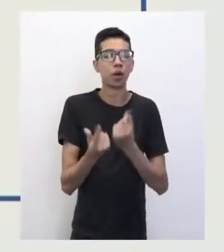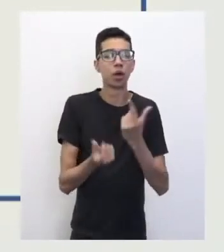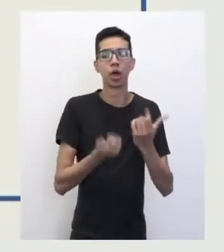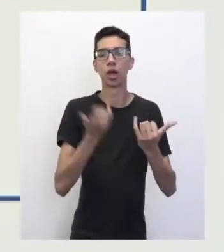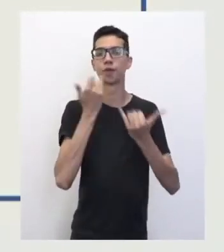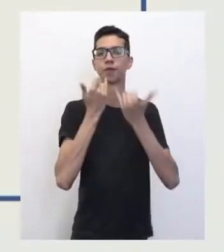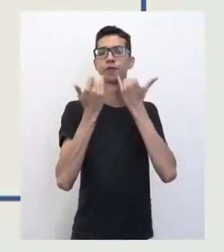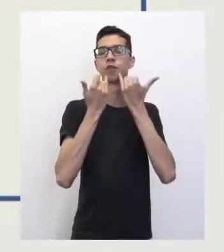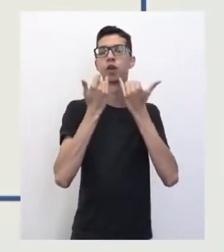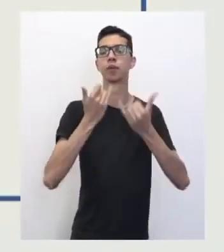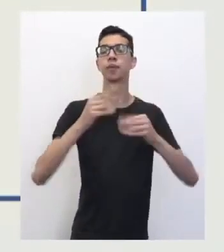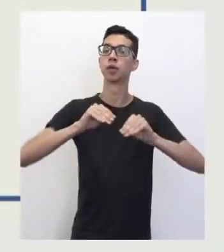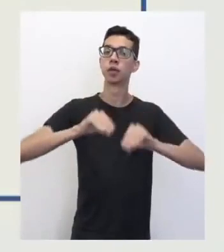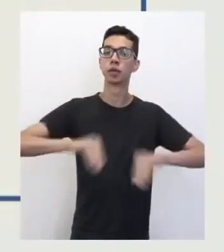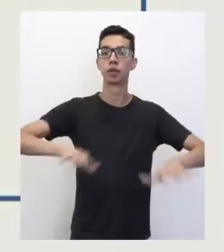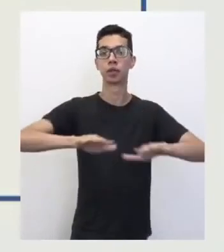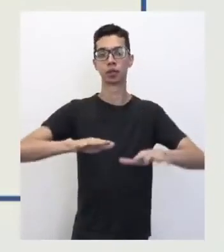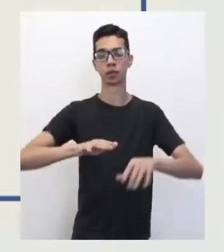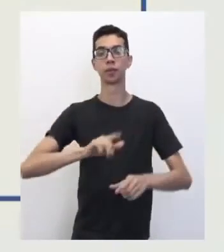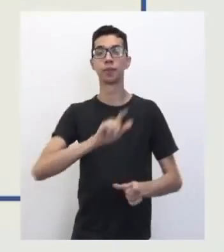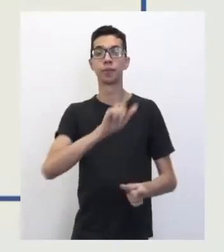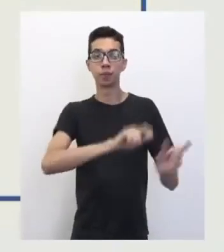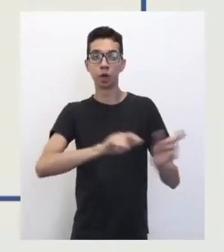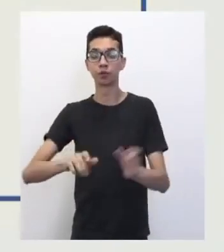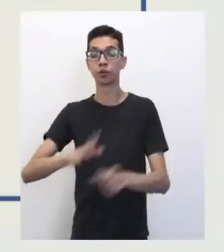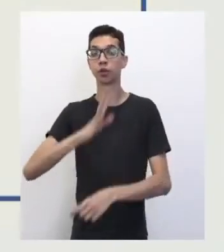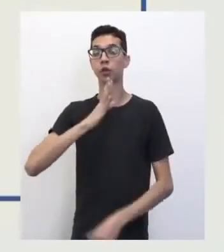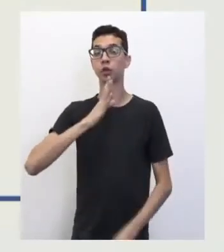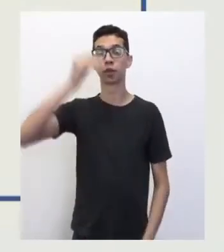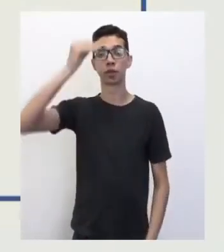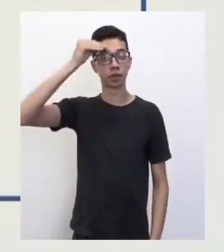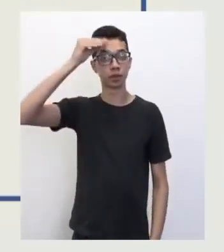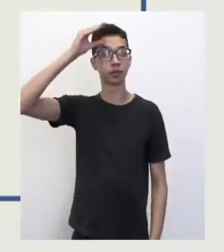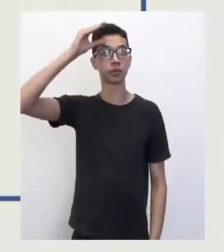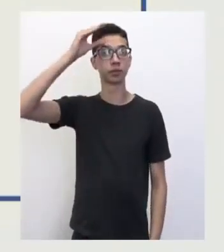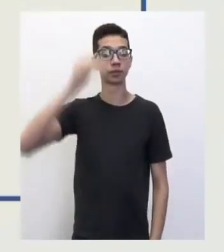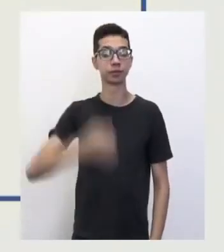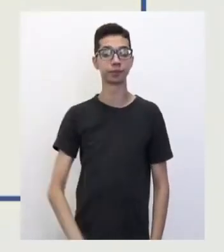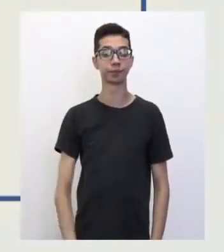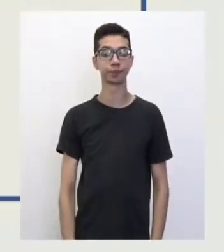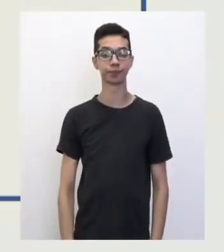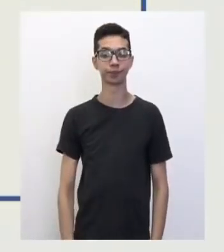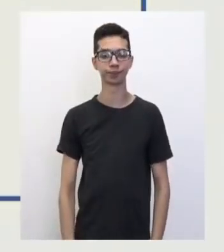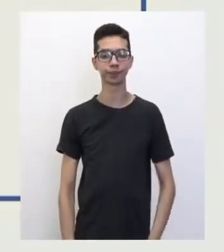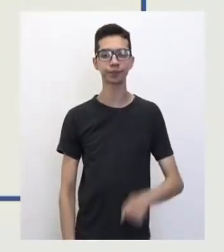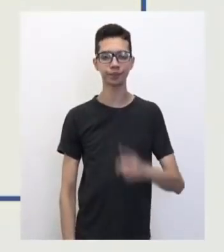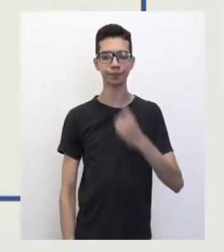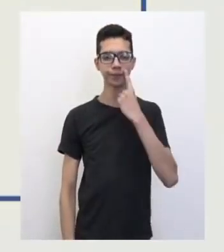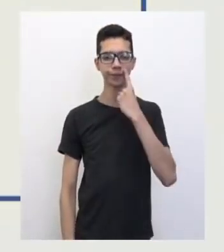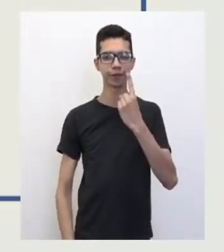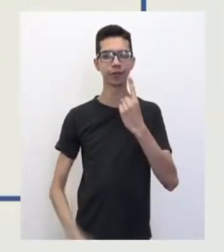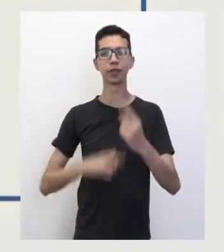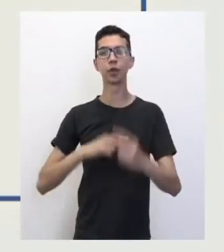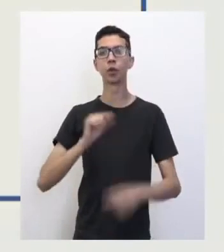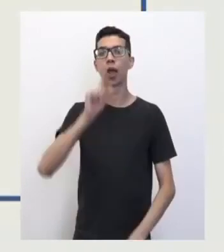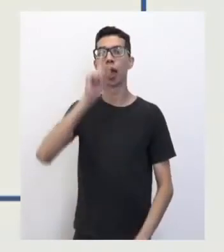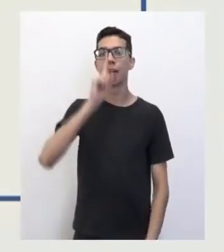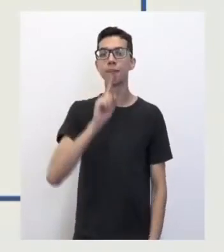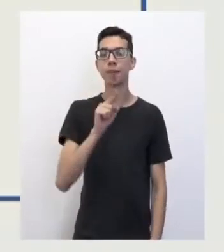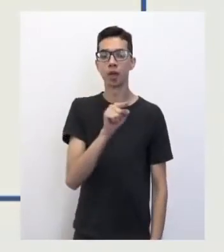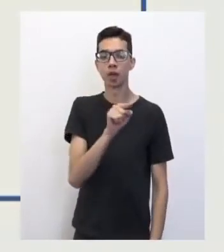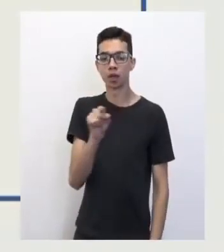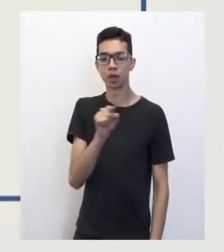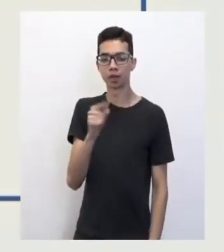informação e conhecimento à população. E aí, vejam que eu tenho um hífen, né? Um tracinho aí, e